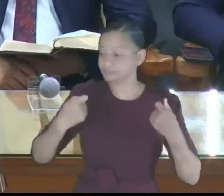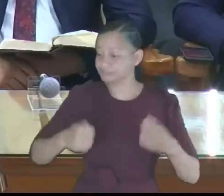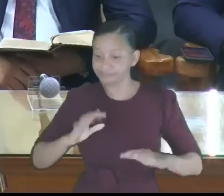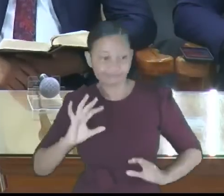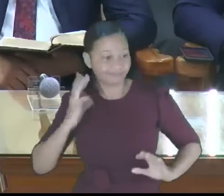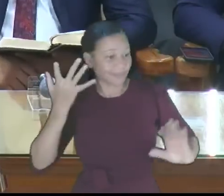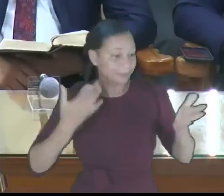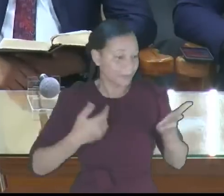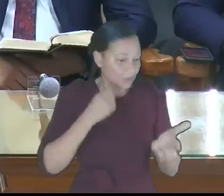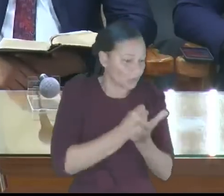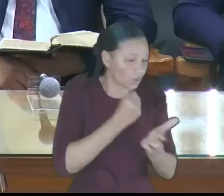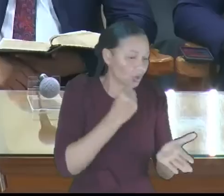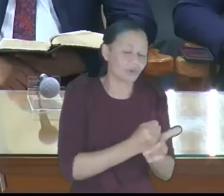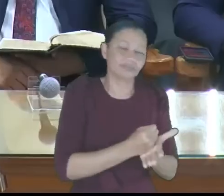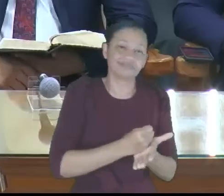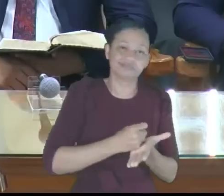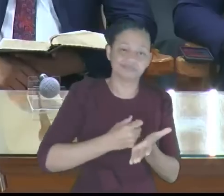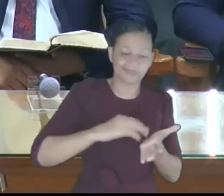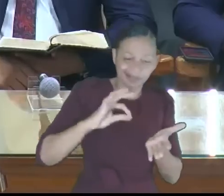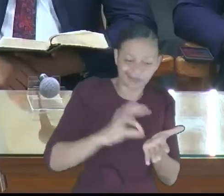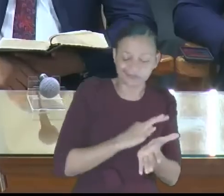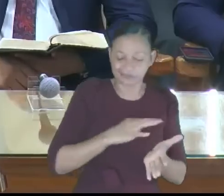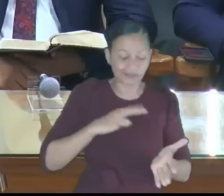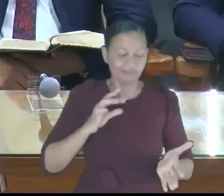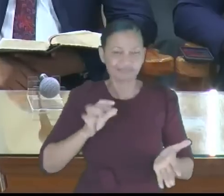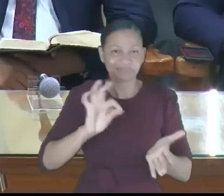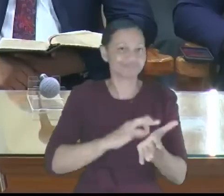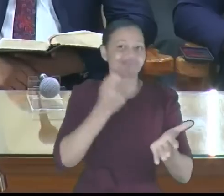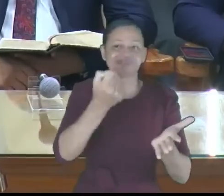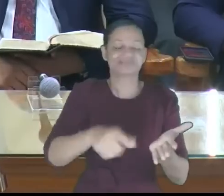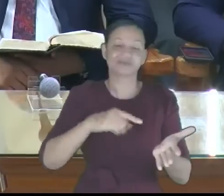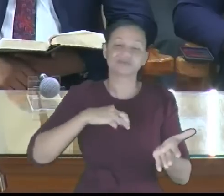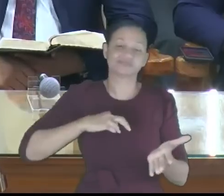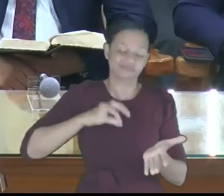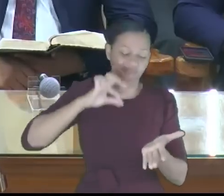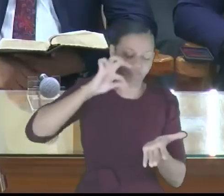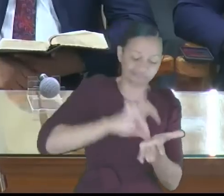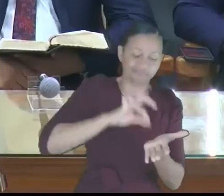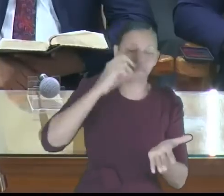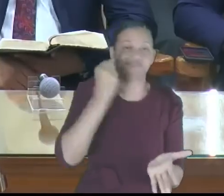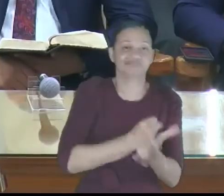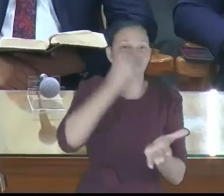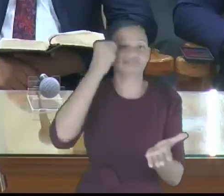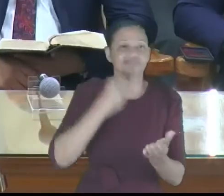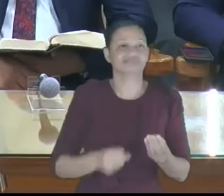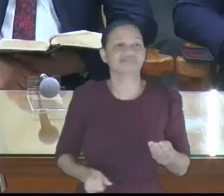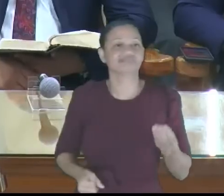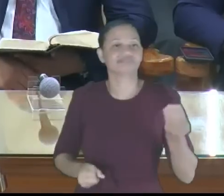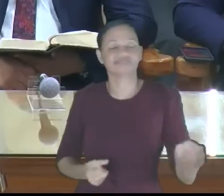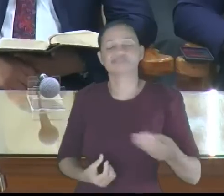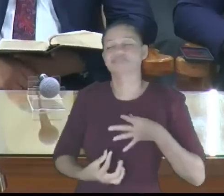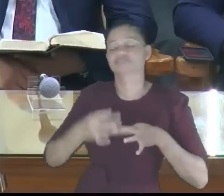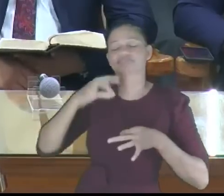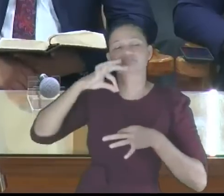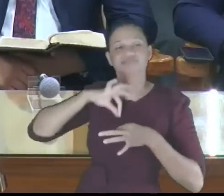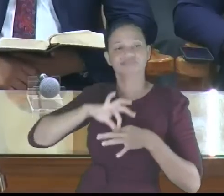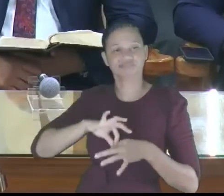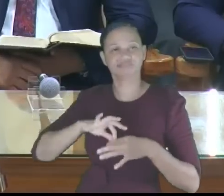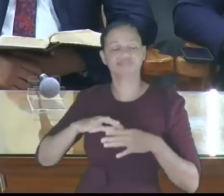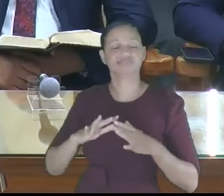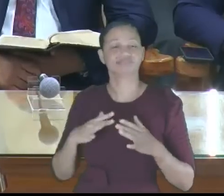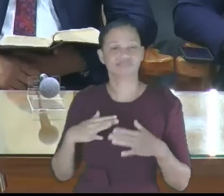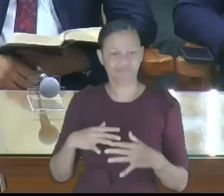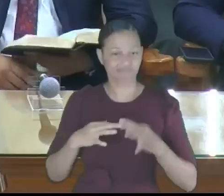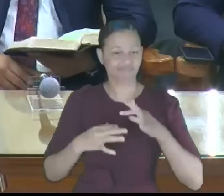assinar um documento, então a pessoa tirava aquele pingente e assinava, carimbava e depois voltava para o peito, pendurava sobre o